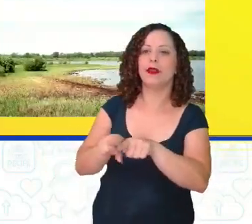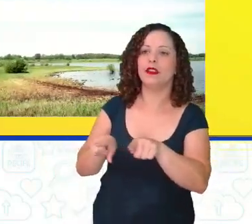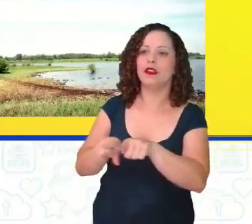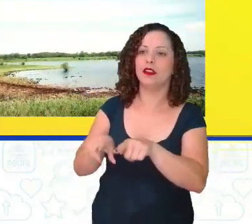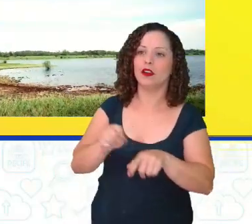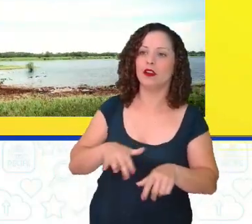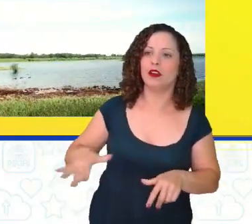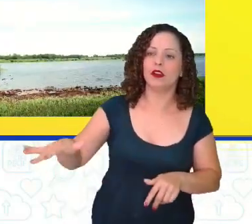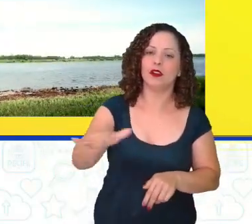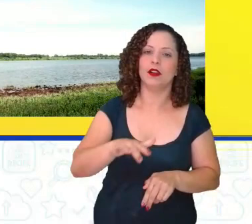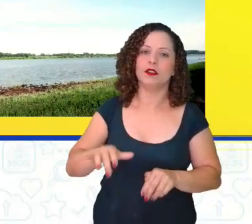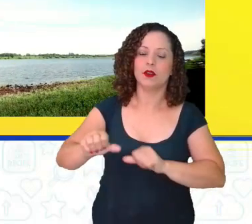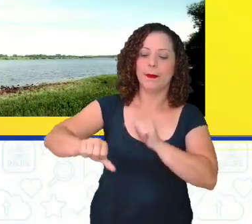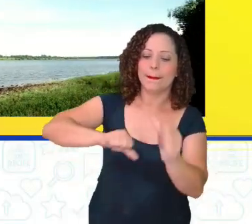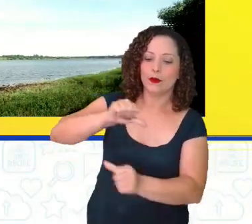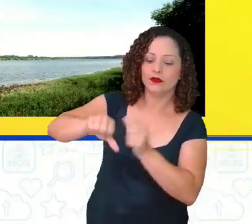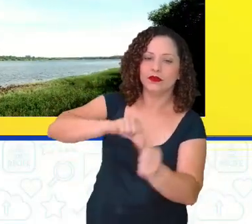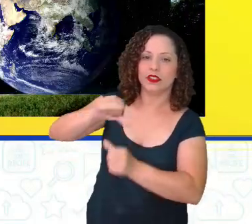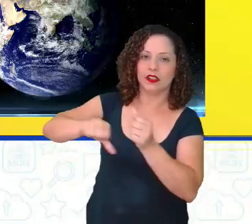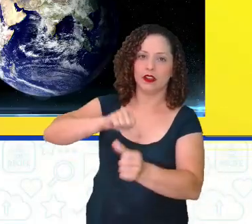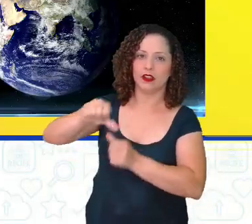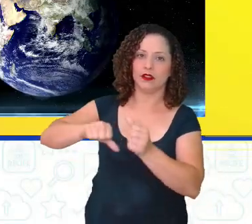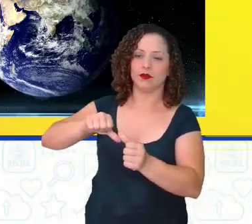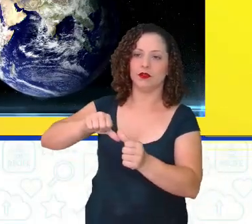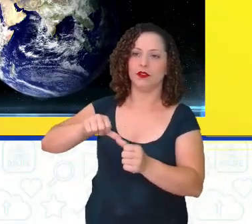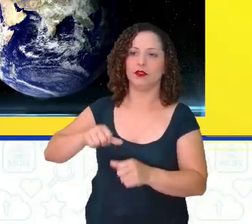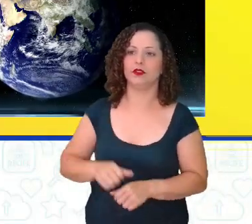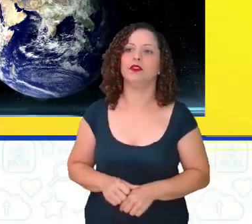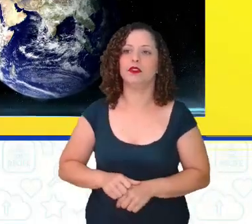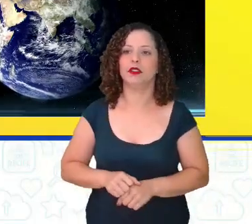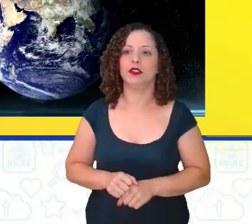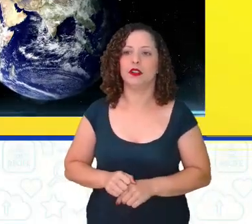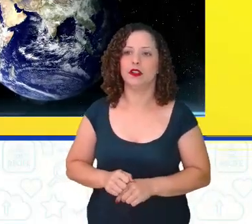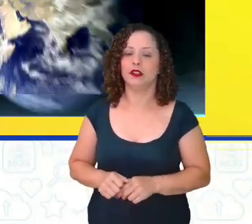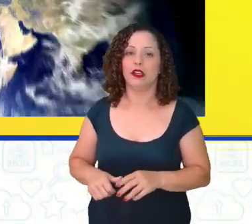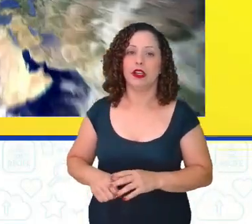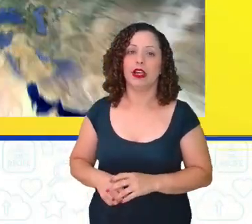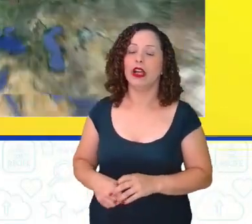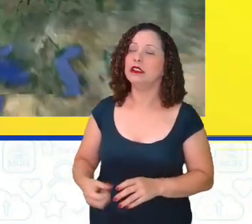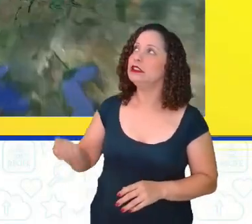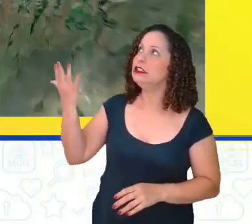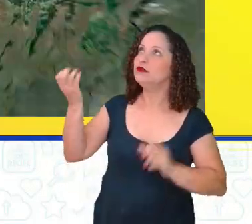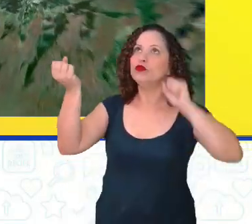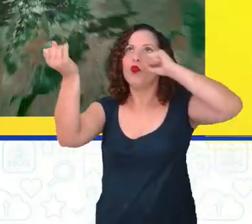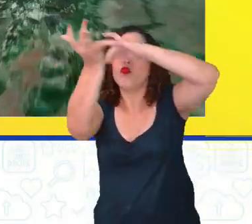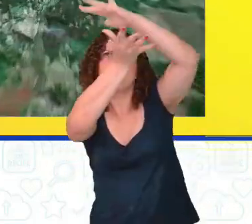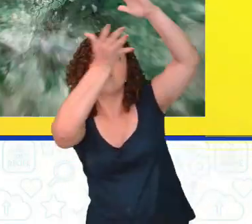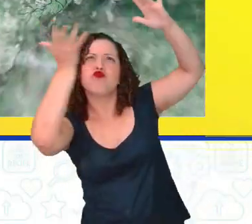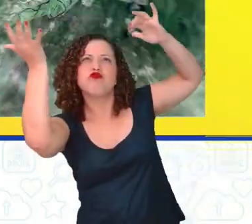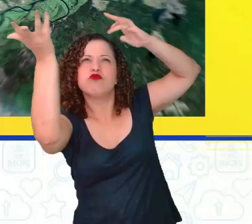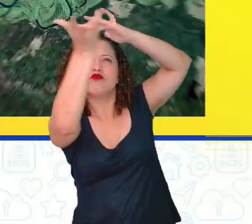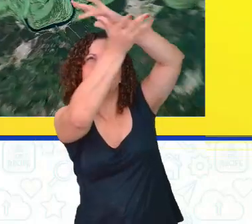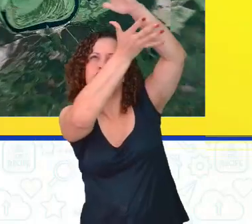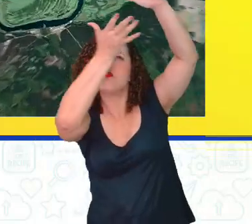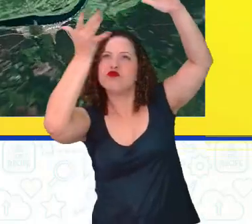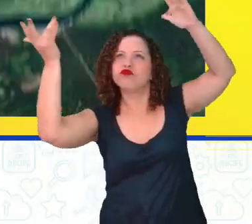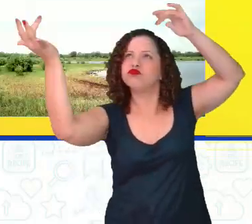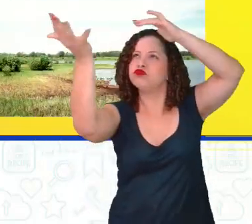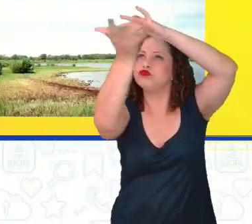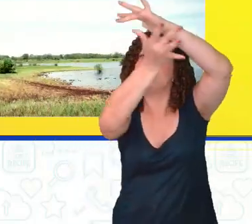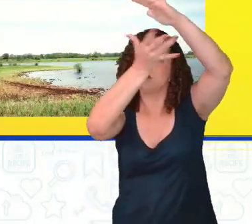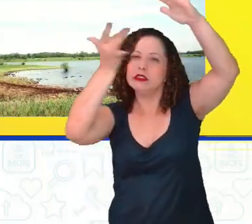foi modificado. Ali em cima você vê, né, as galáxias, as constelações